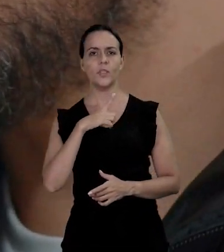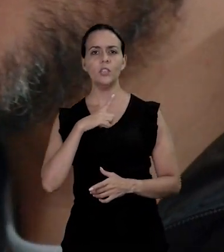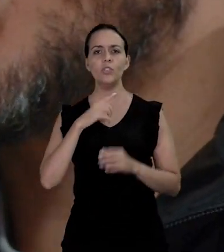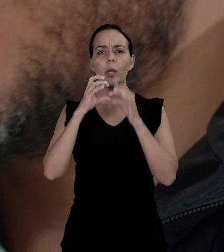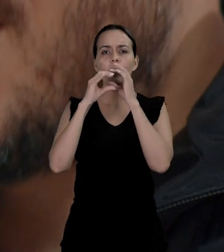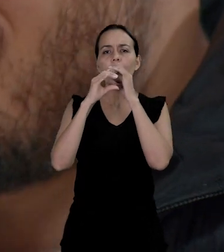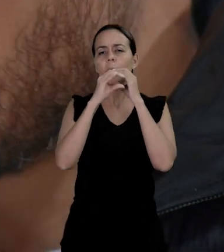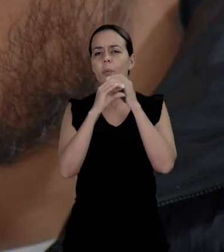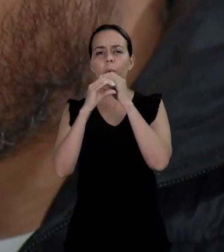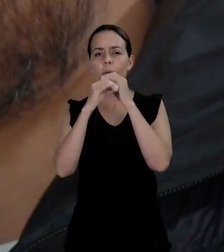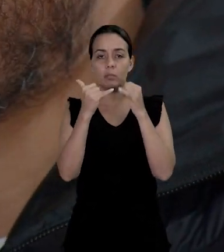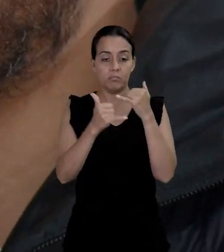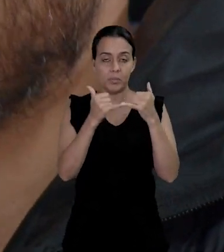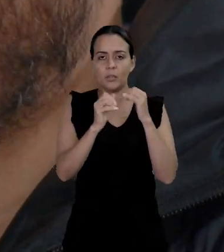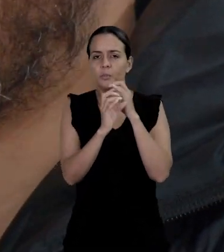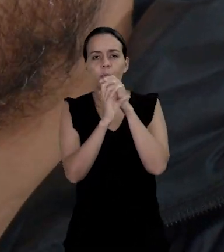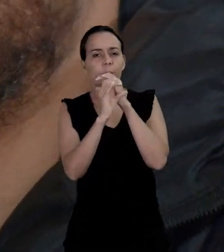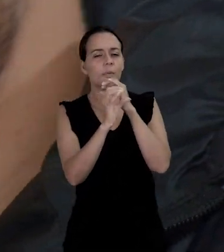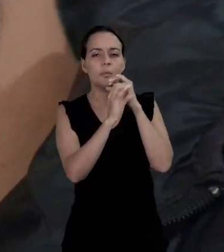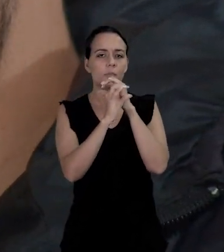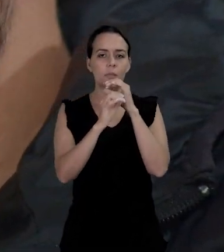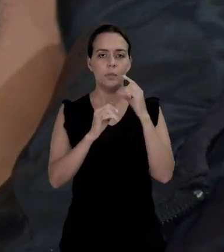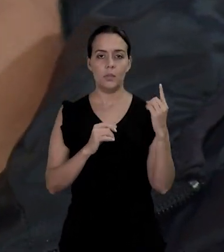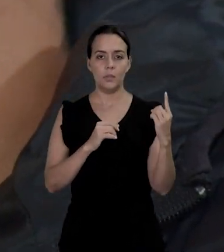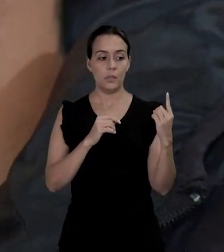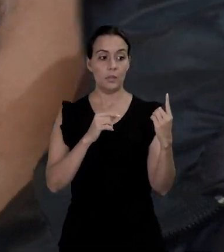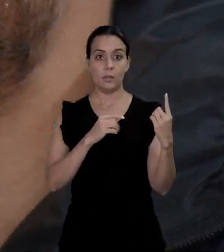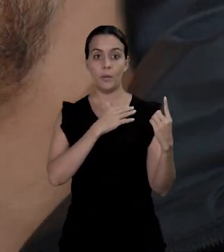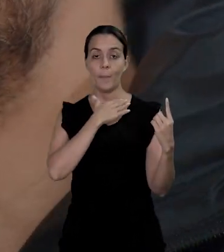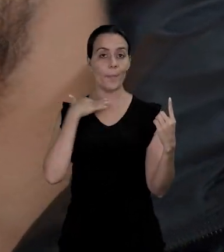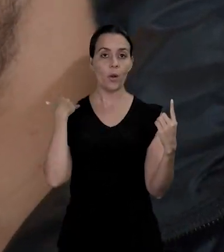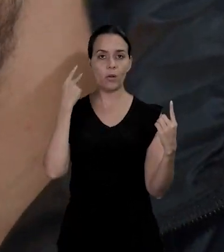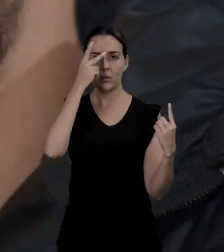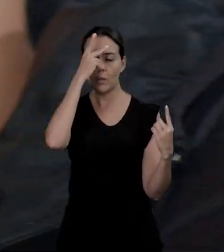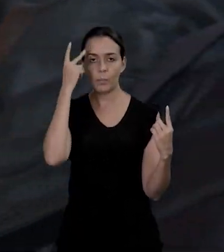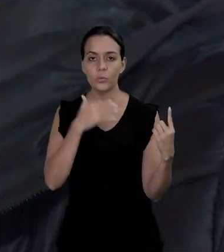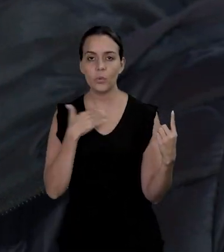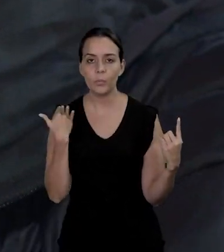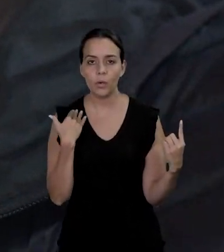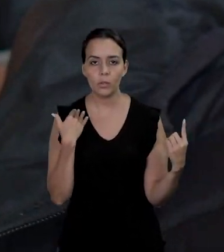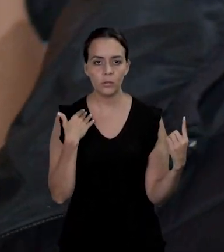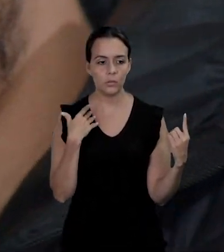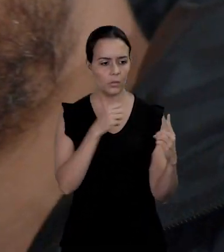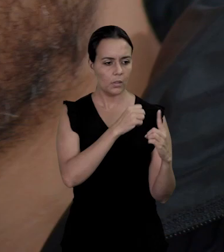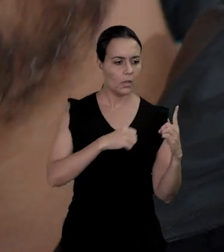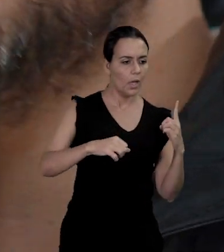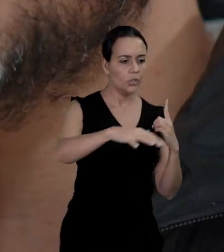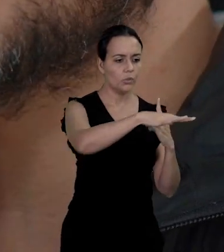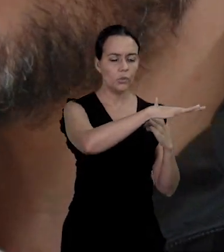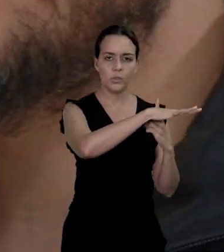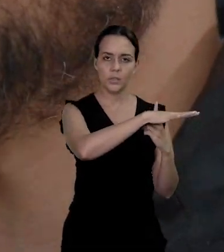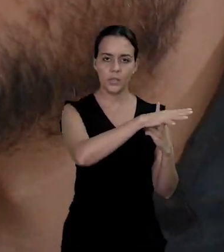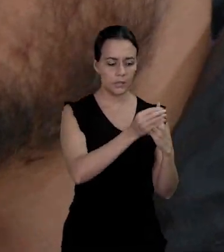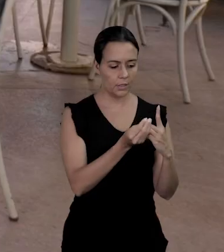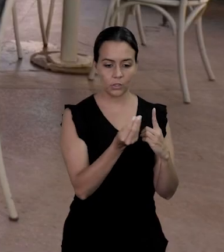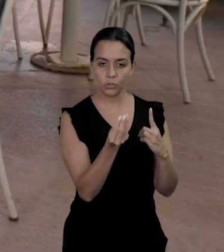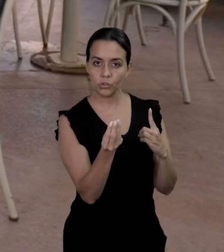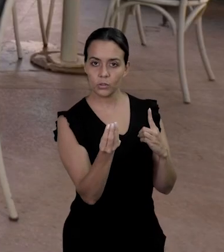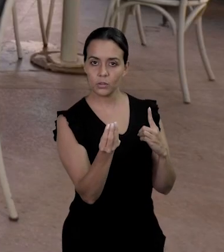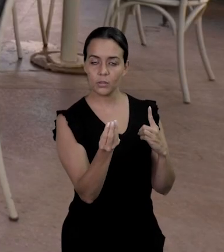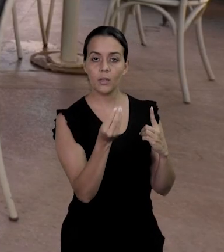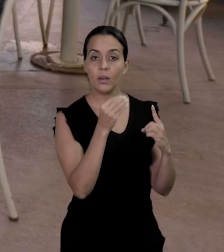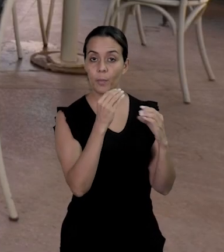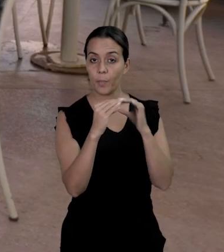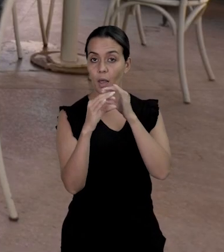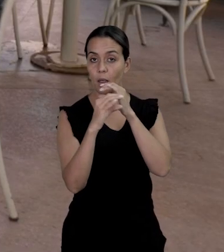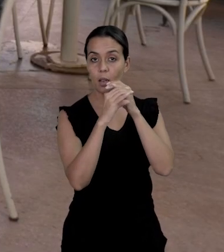que a sociedade deveria alocar essa flauta, né? E aí tem algumas opções, né? Nos exemplos práticos que a gente usa para inteligência artificial hoje.